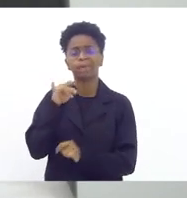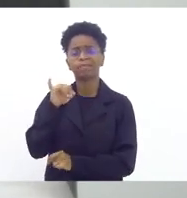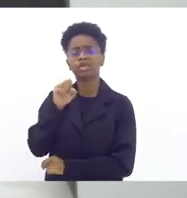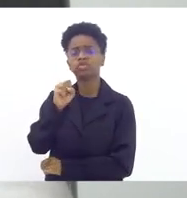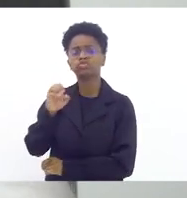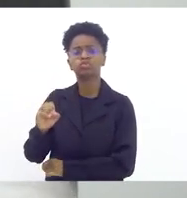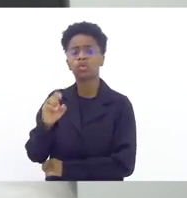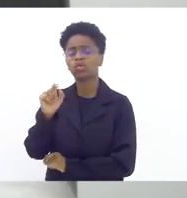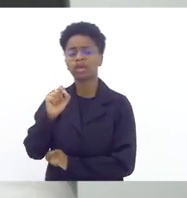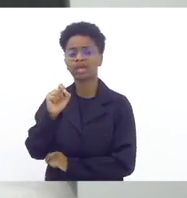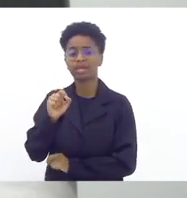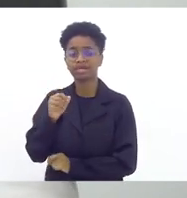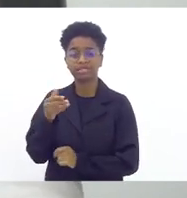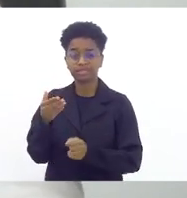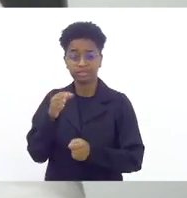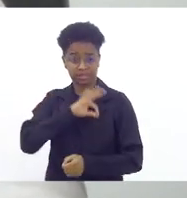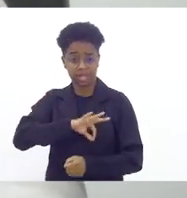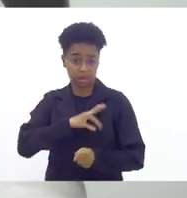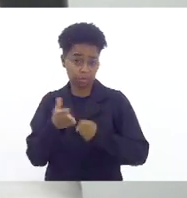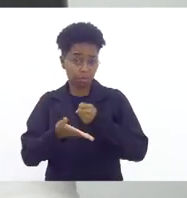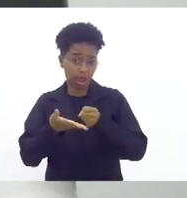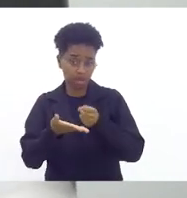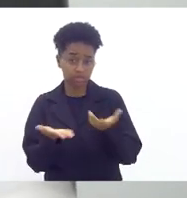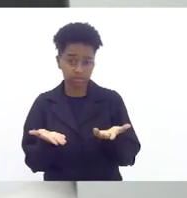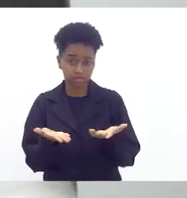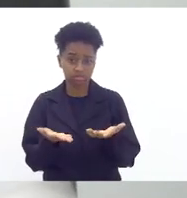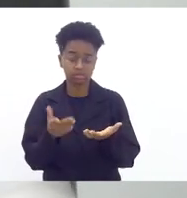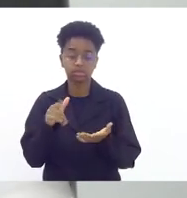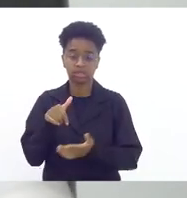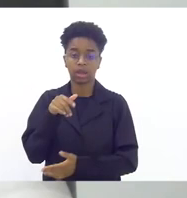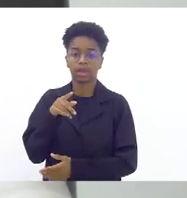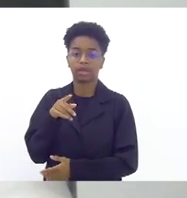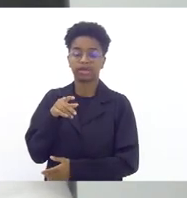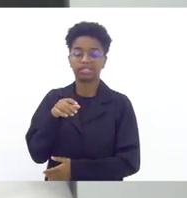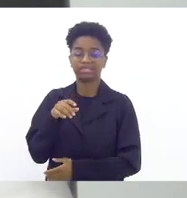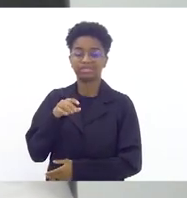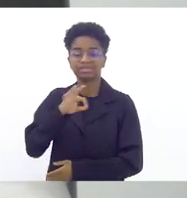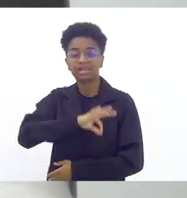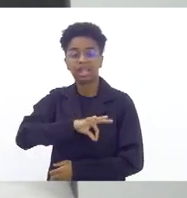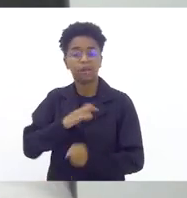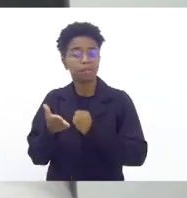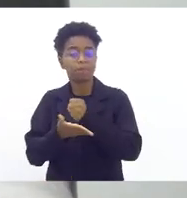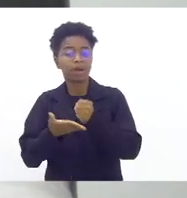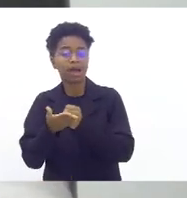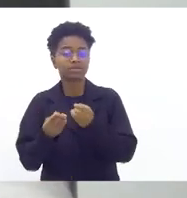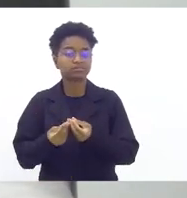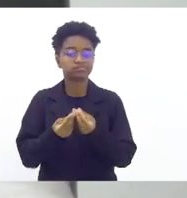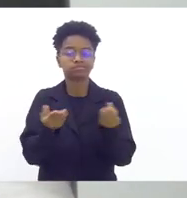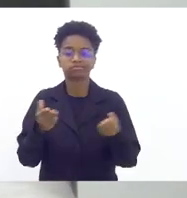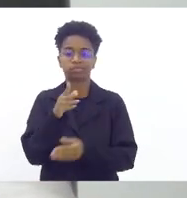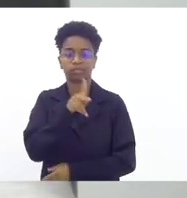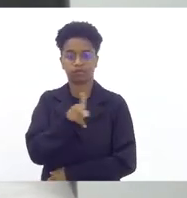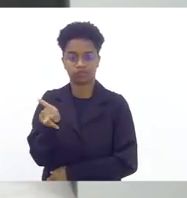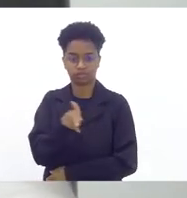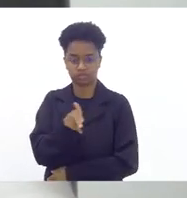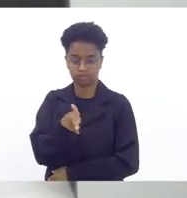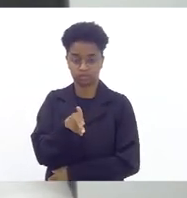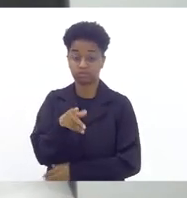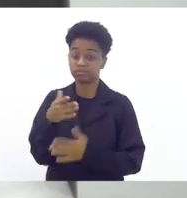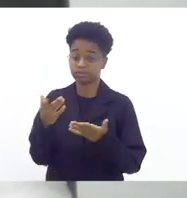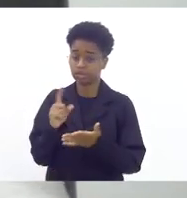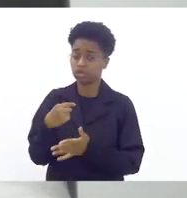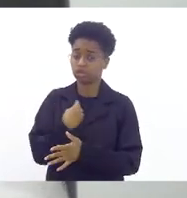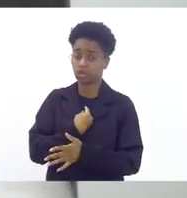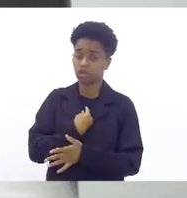do magistério? Gente, é o salário mínimo. O piso nacional do magistério é o salário mínimo dos professores. E a gente está em um